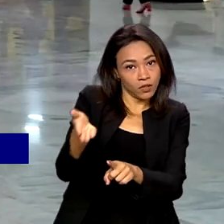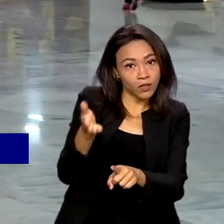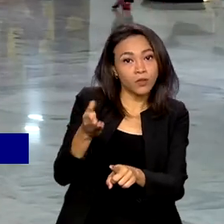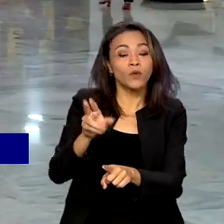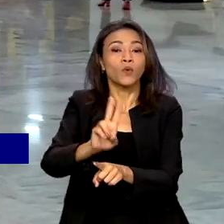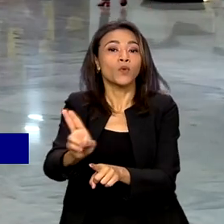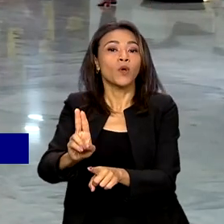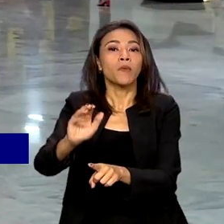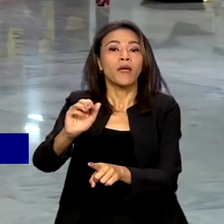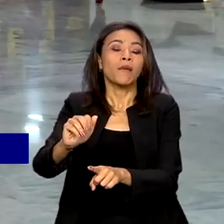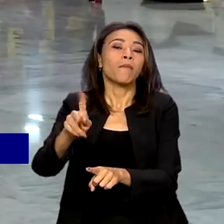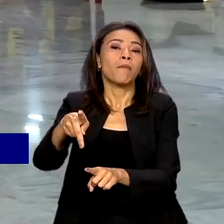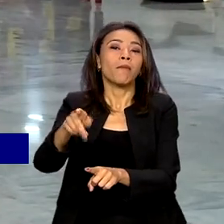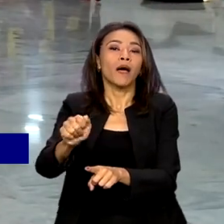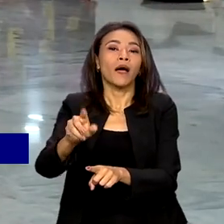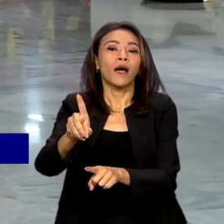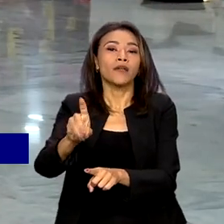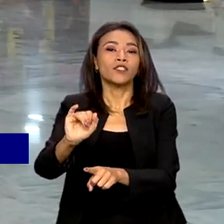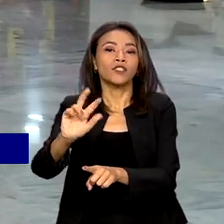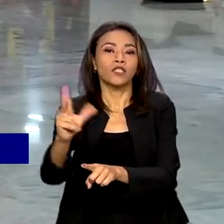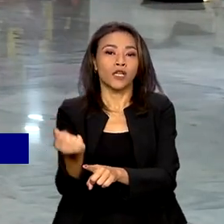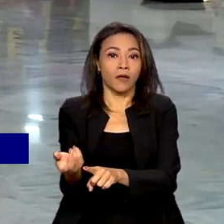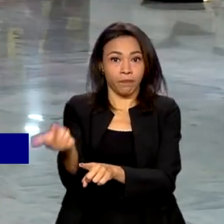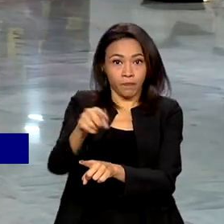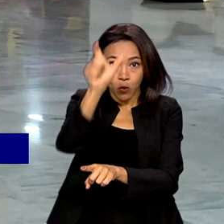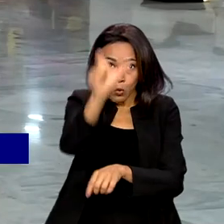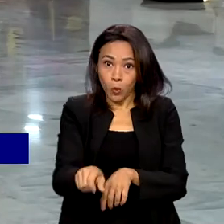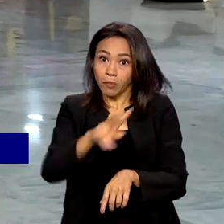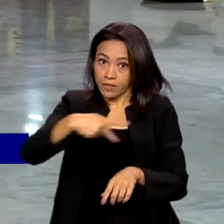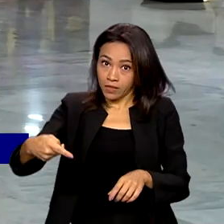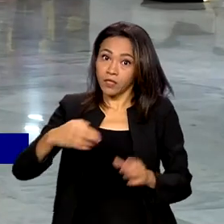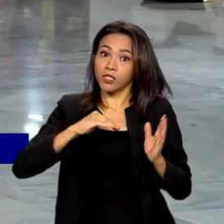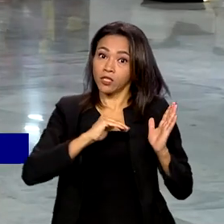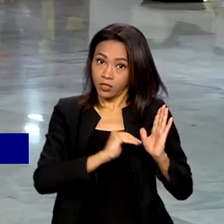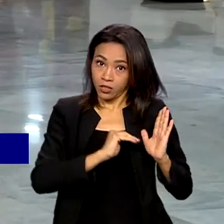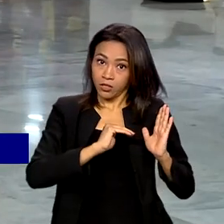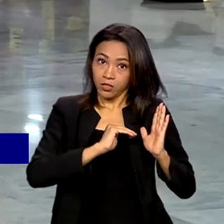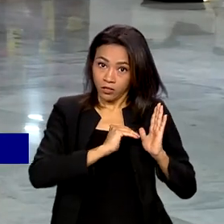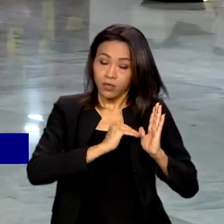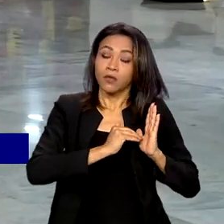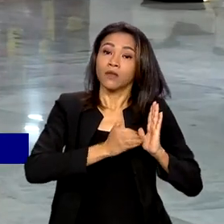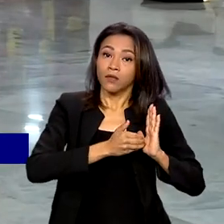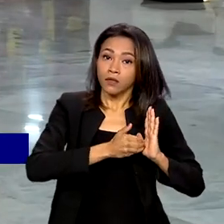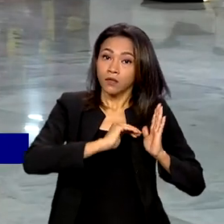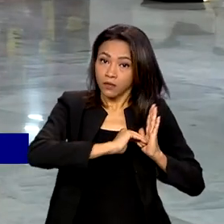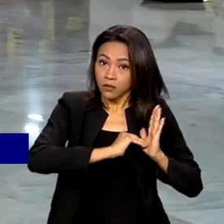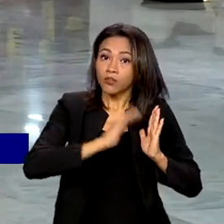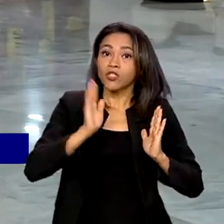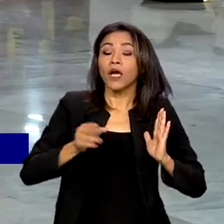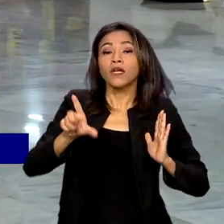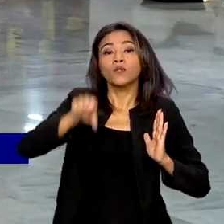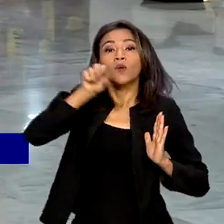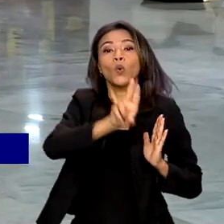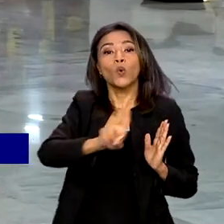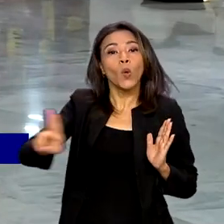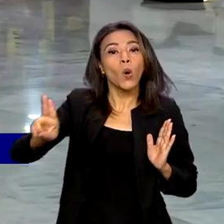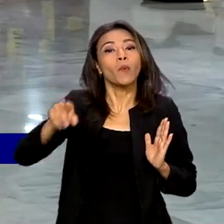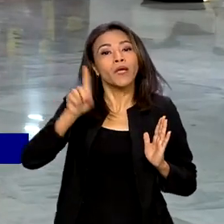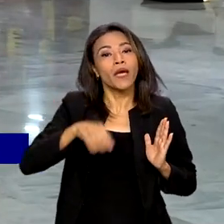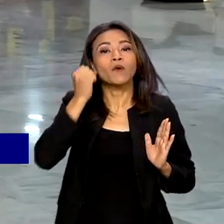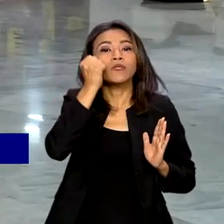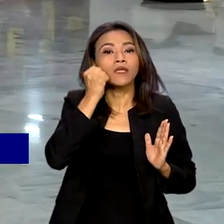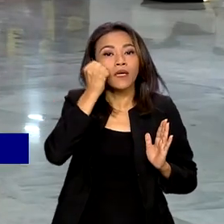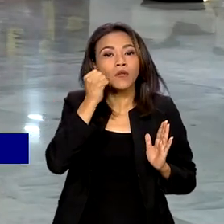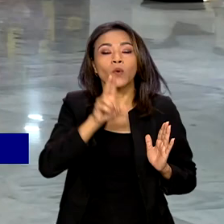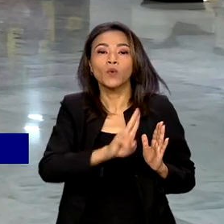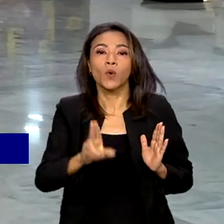Institucionais, Alexandre Padilha, Rodrigo Pacheco anunciou o nome do relator da PEC no Senado, que será o senador